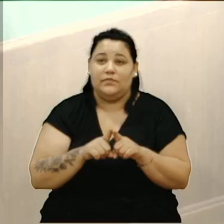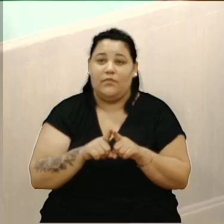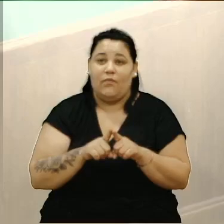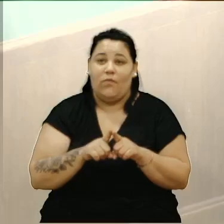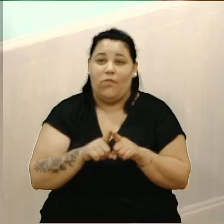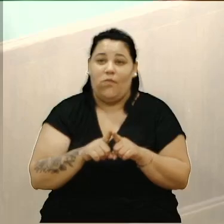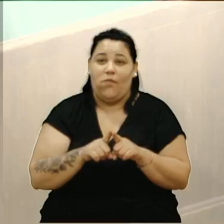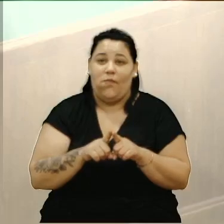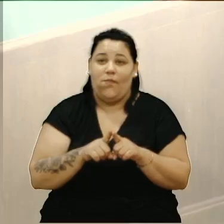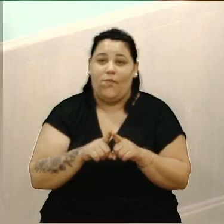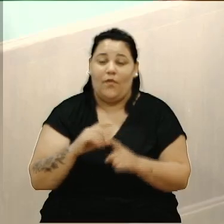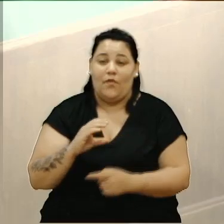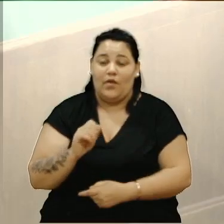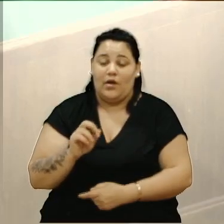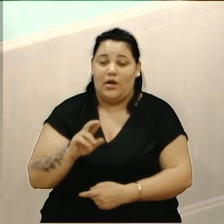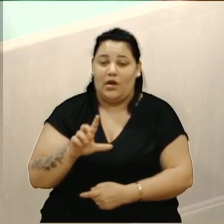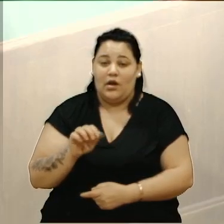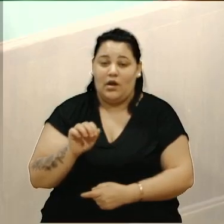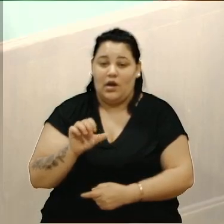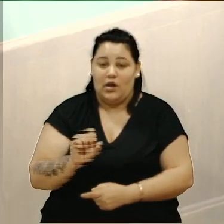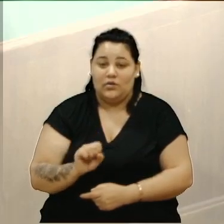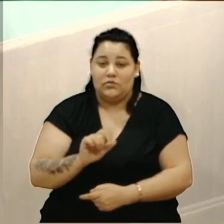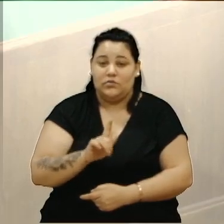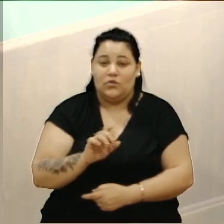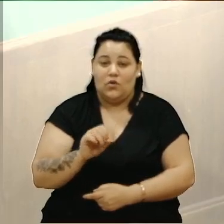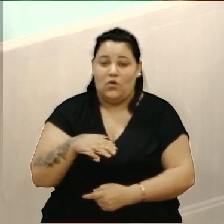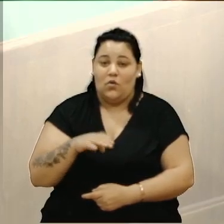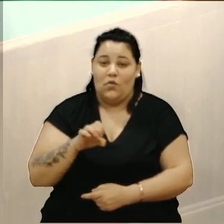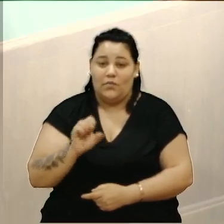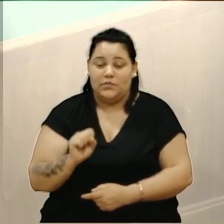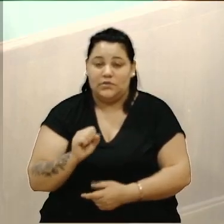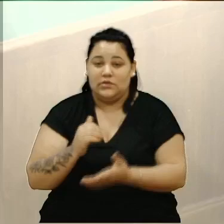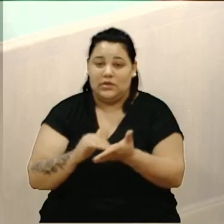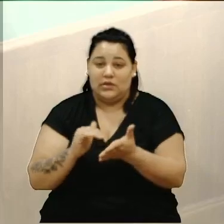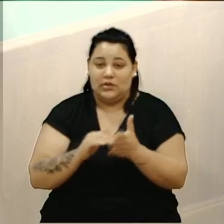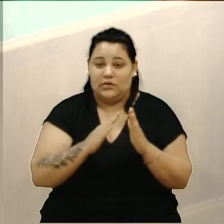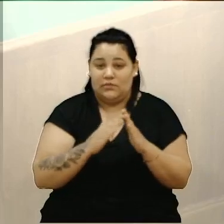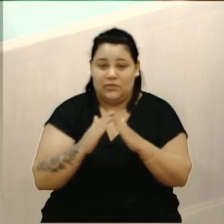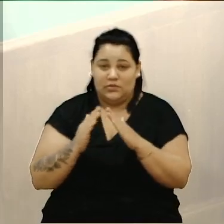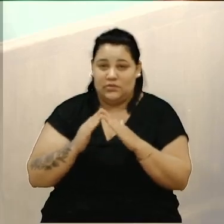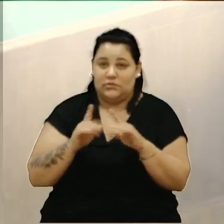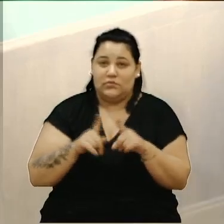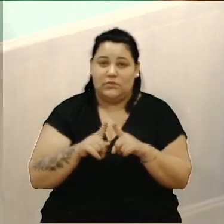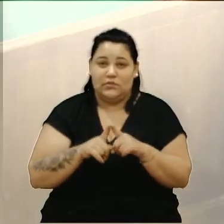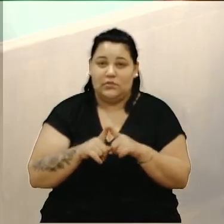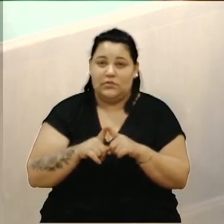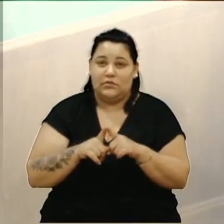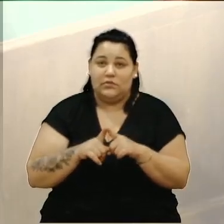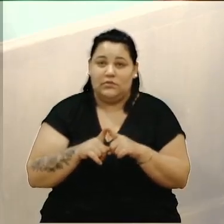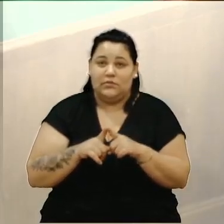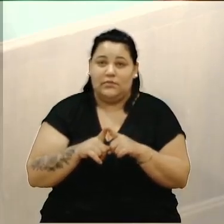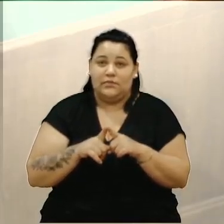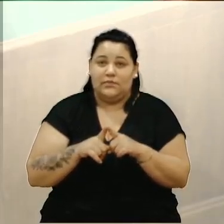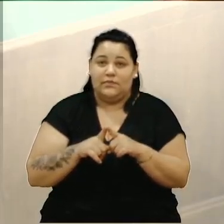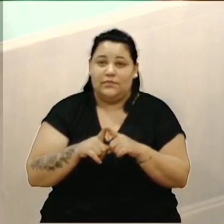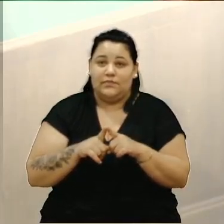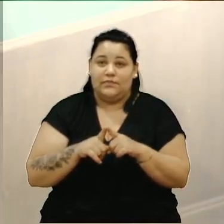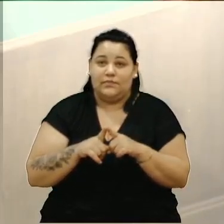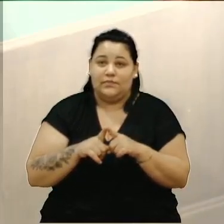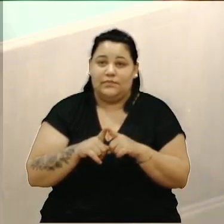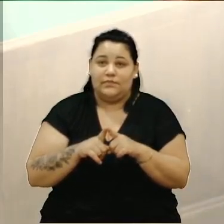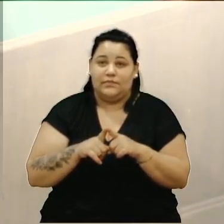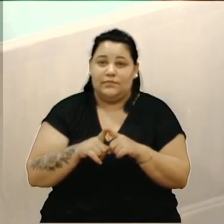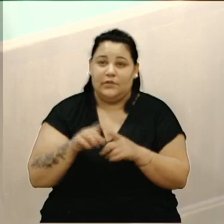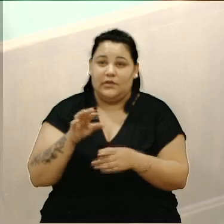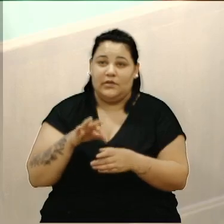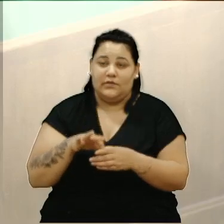O Carlos Gomes, secretário de Habitação, que até na eleição apoiou o Onyx, mas